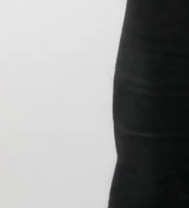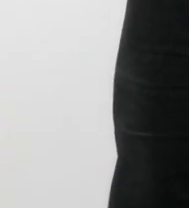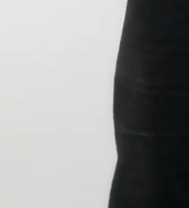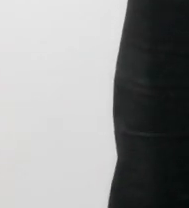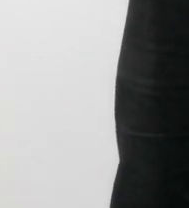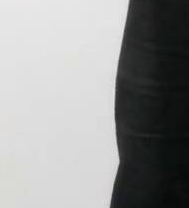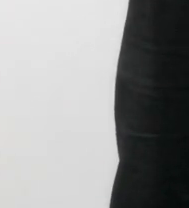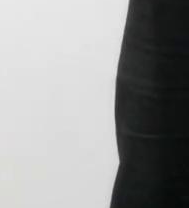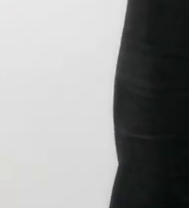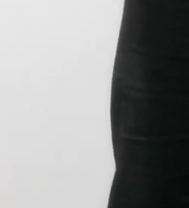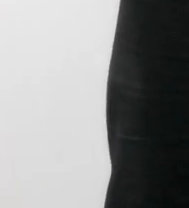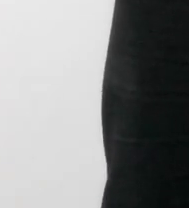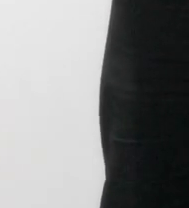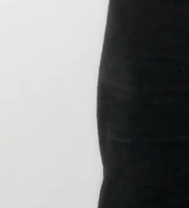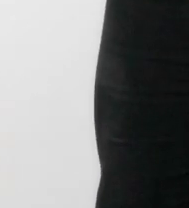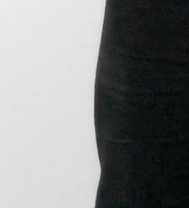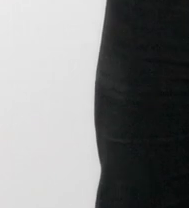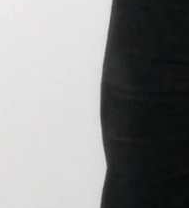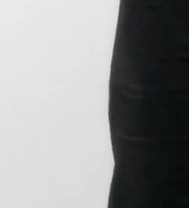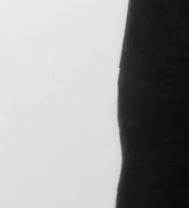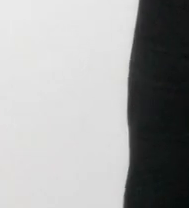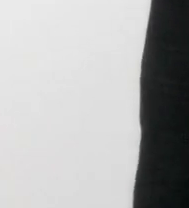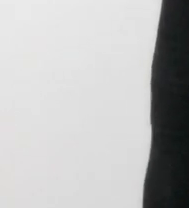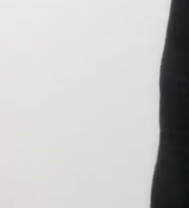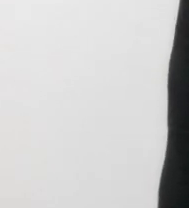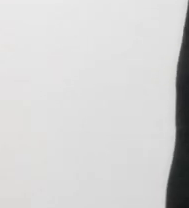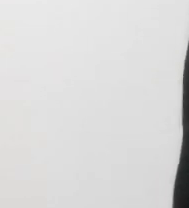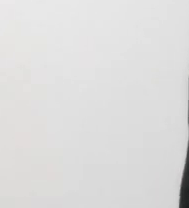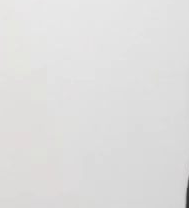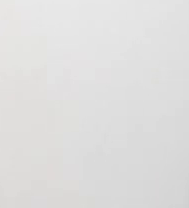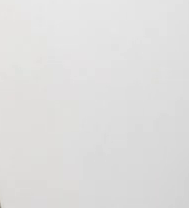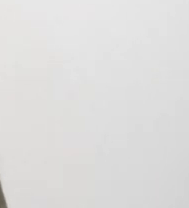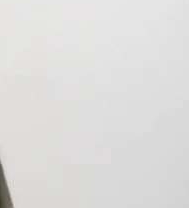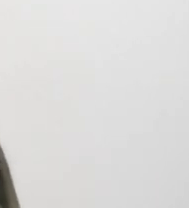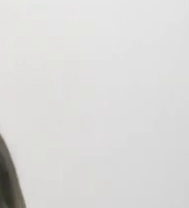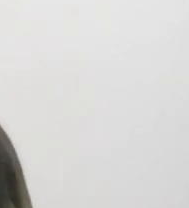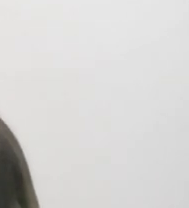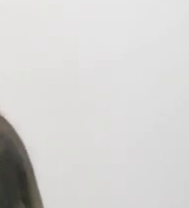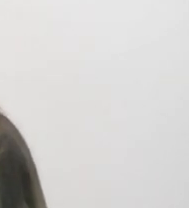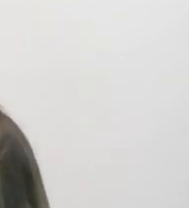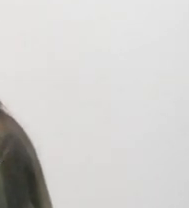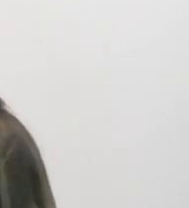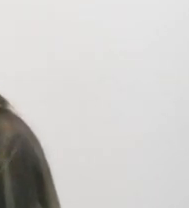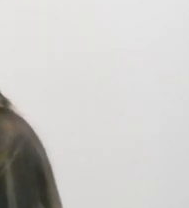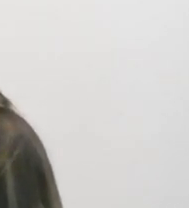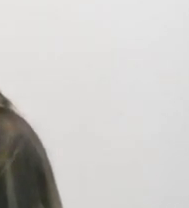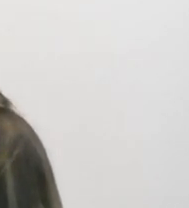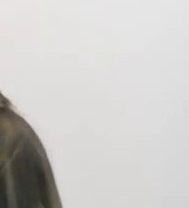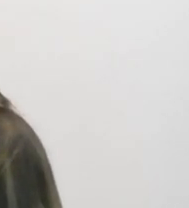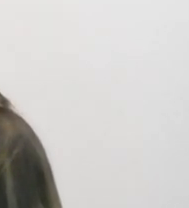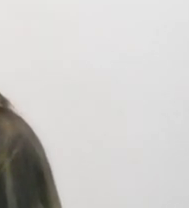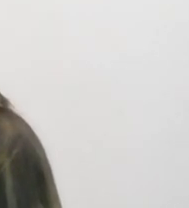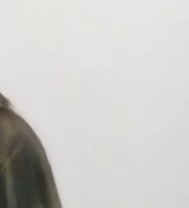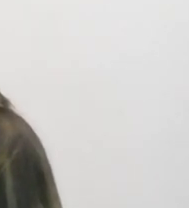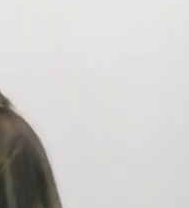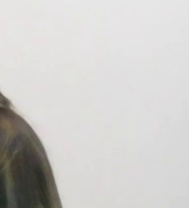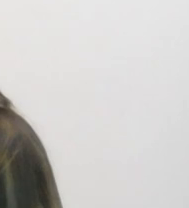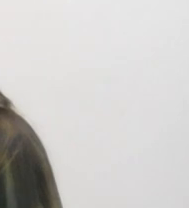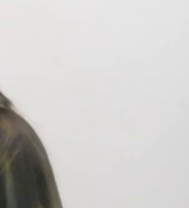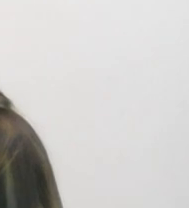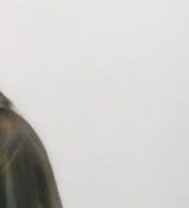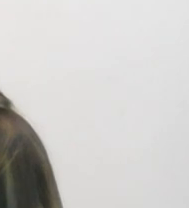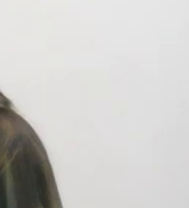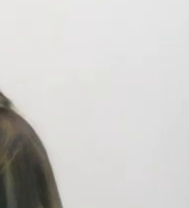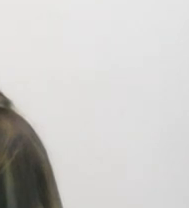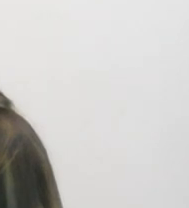juiz eh defendendo operadora de plano de saúde me parece que sim porque a gente não consegue ter eficácia a gente não consegue ter